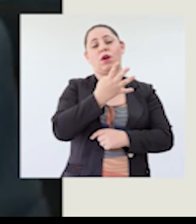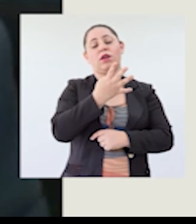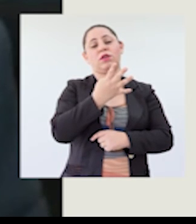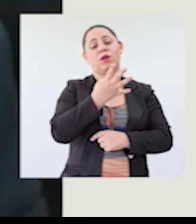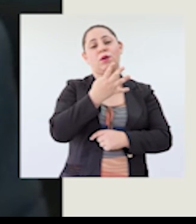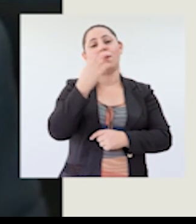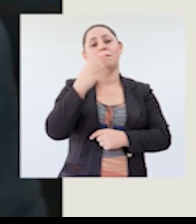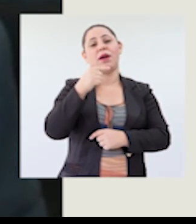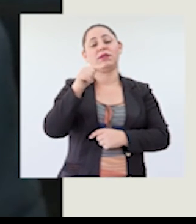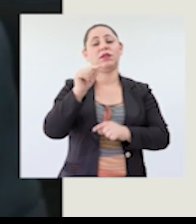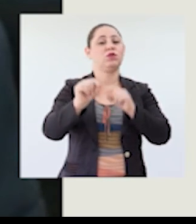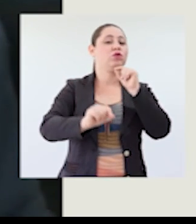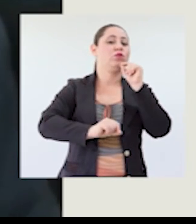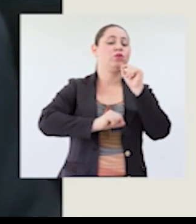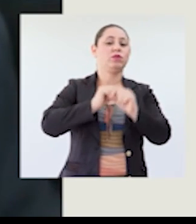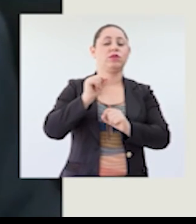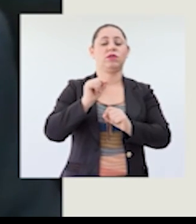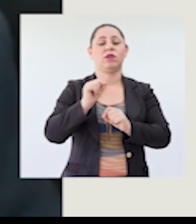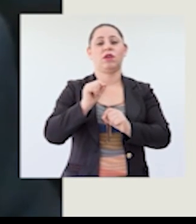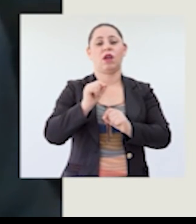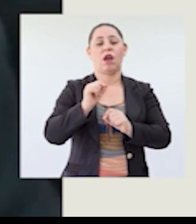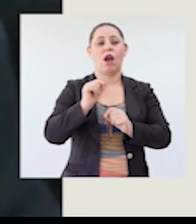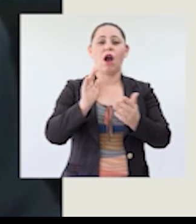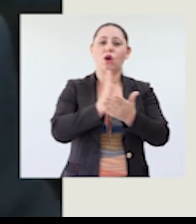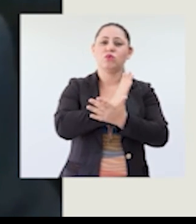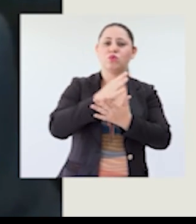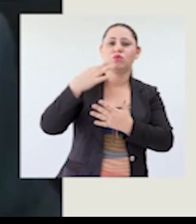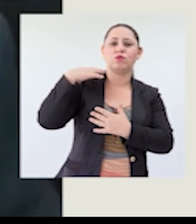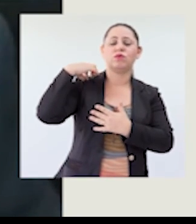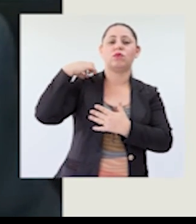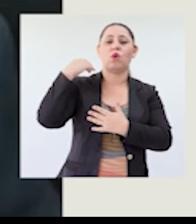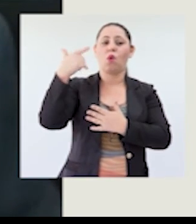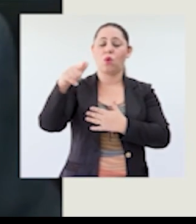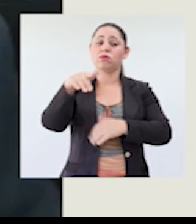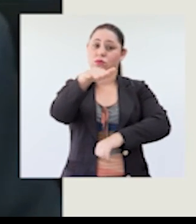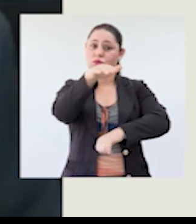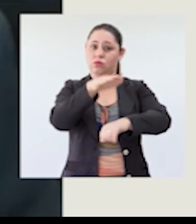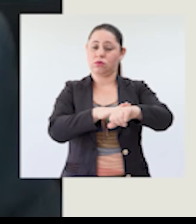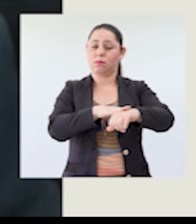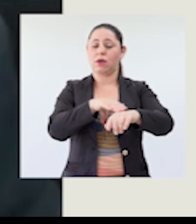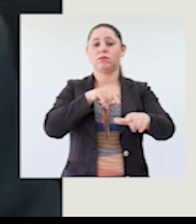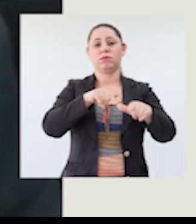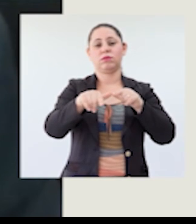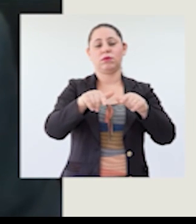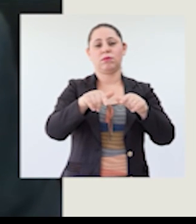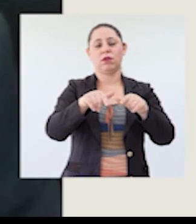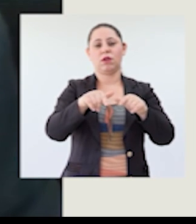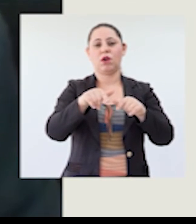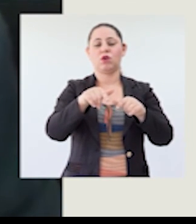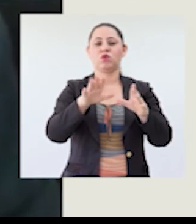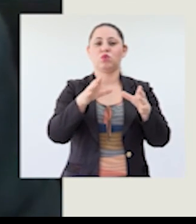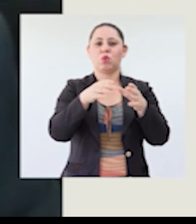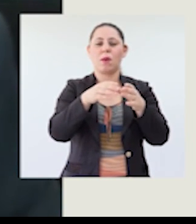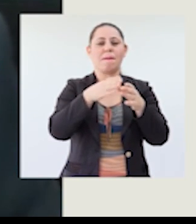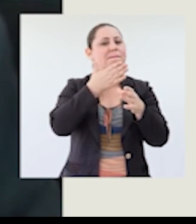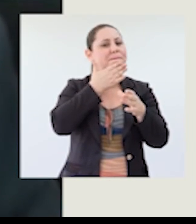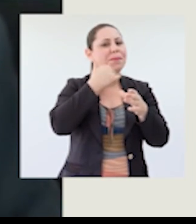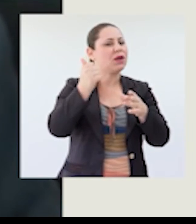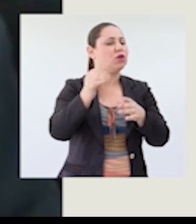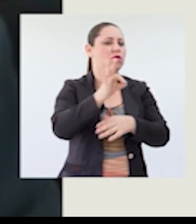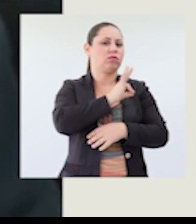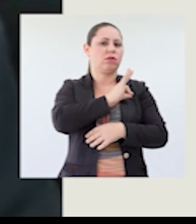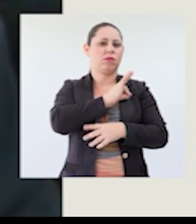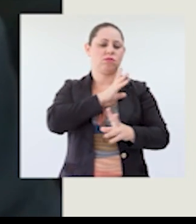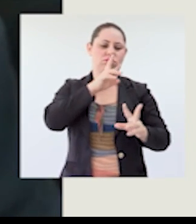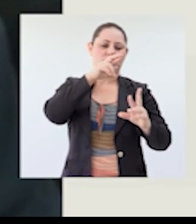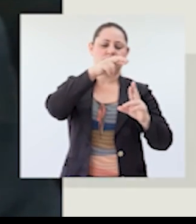temos certeza que aqueles que foram, alguns voluntários, outros designados, estão entre os nossos melhores policiais e